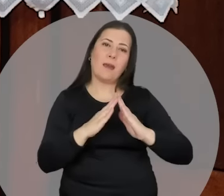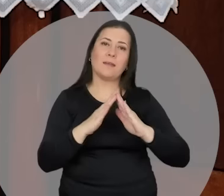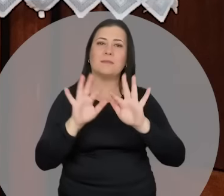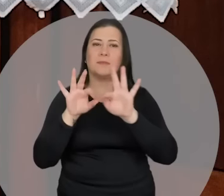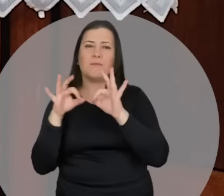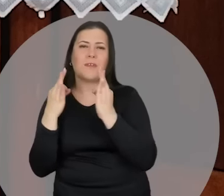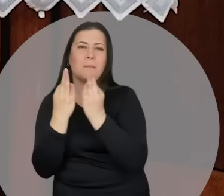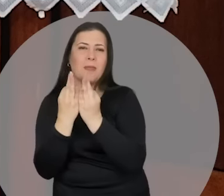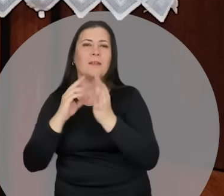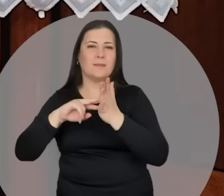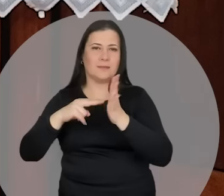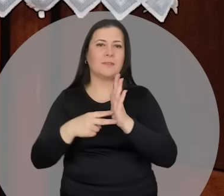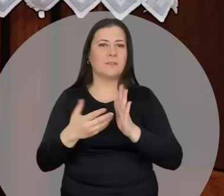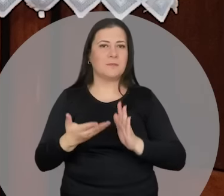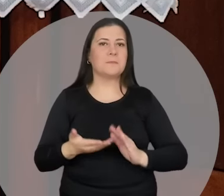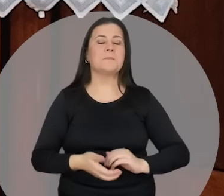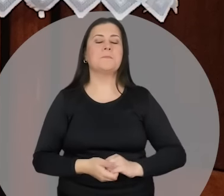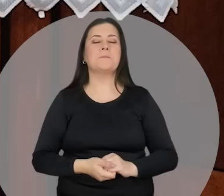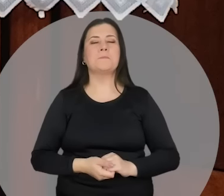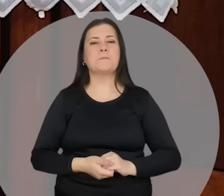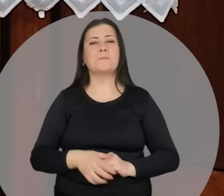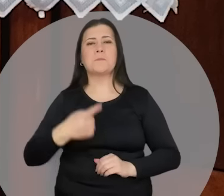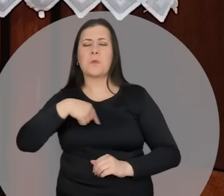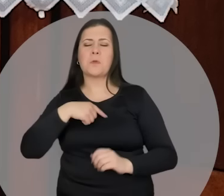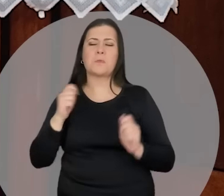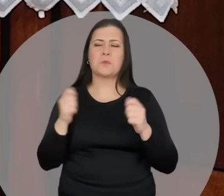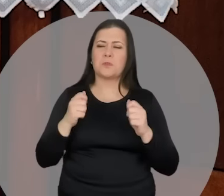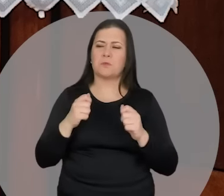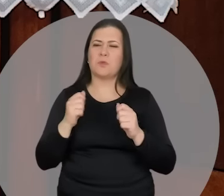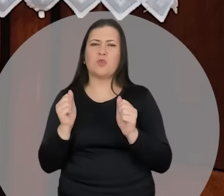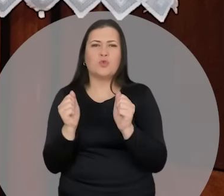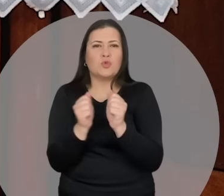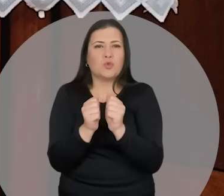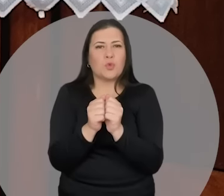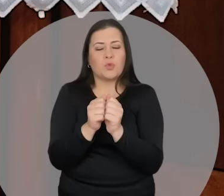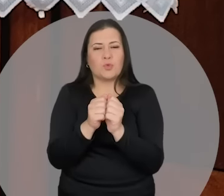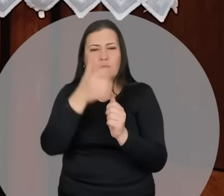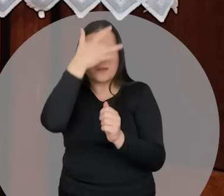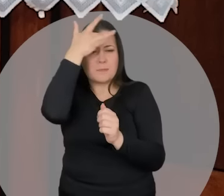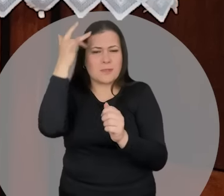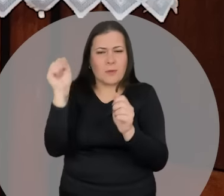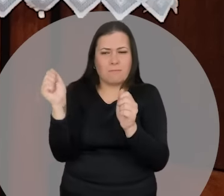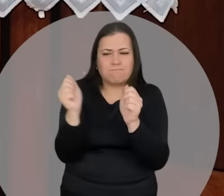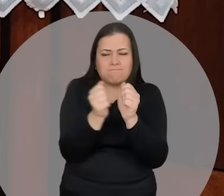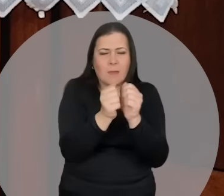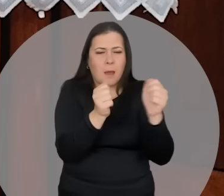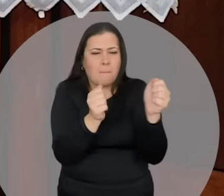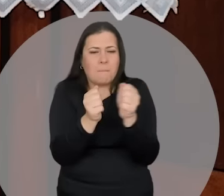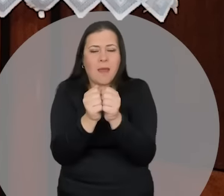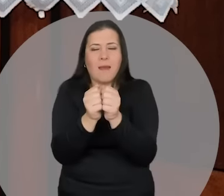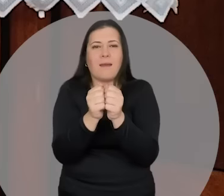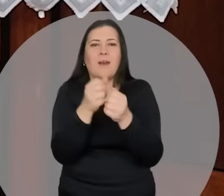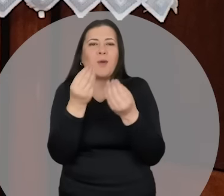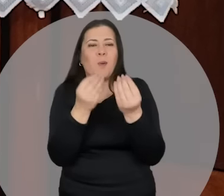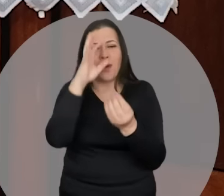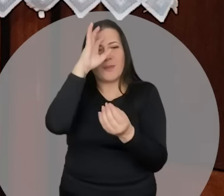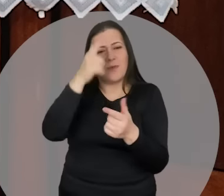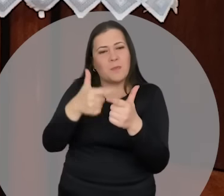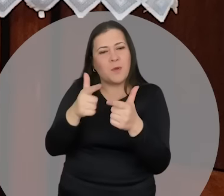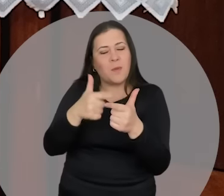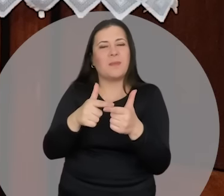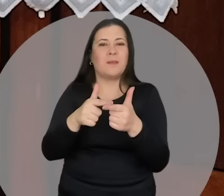buscar estratégias conjuntas de serviço e inclusão no meio ecumênico e social,